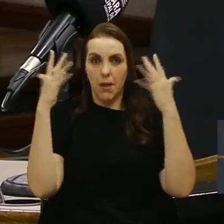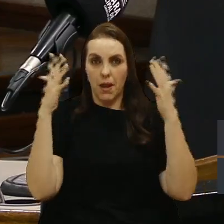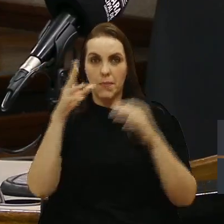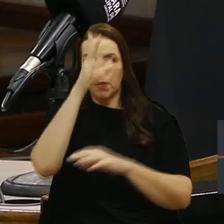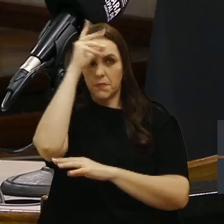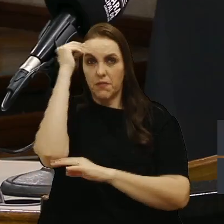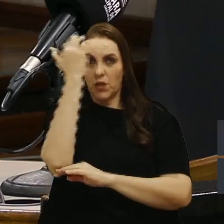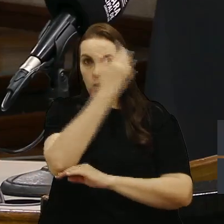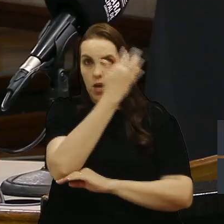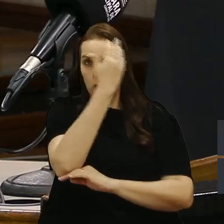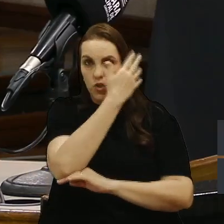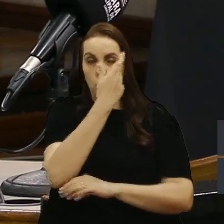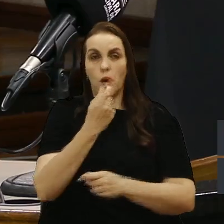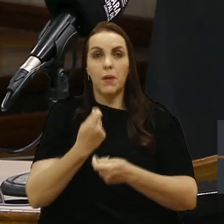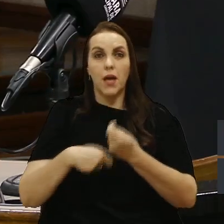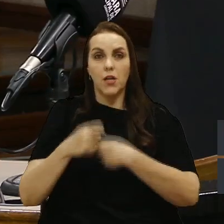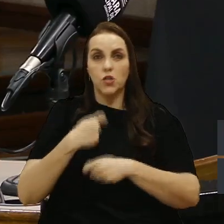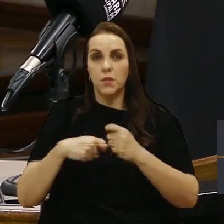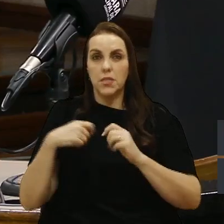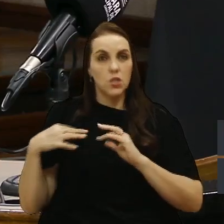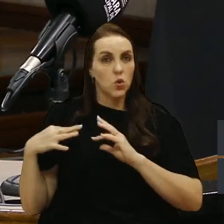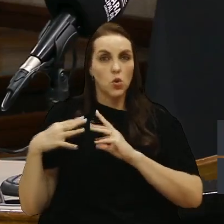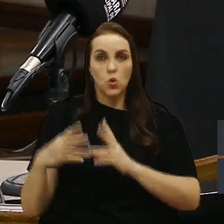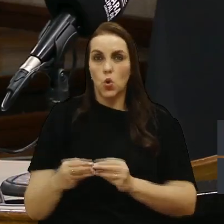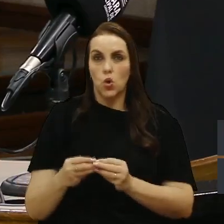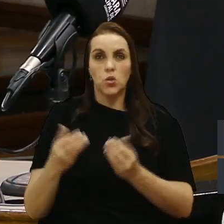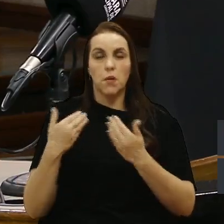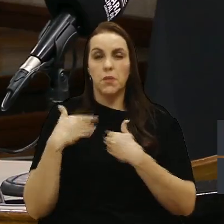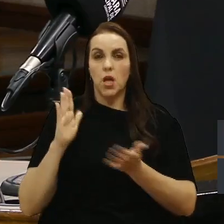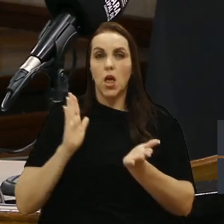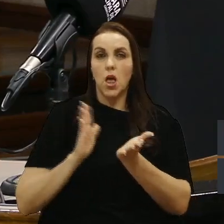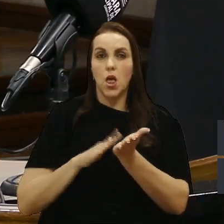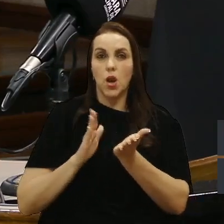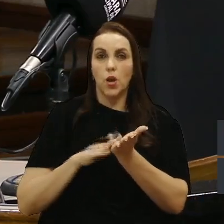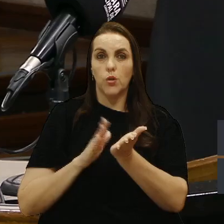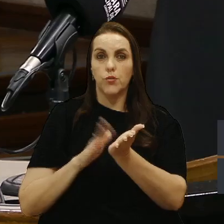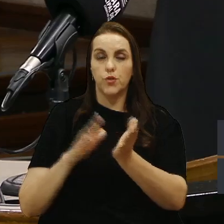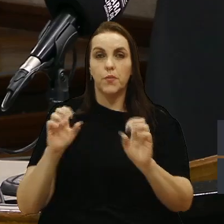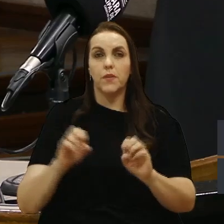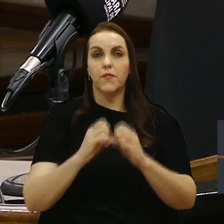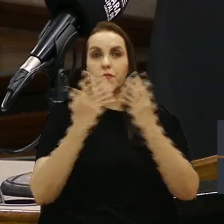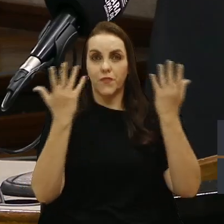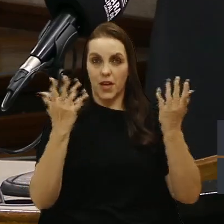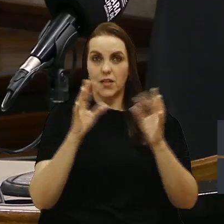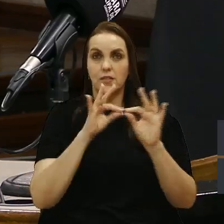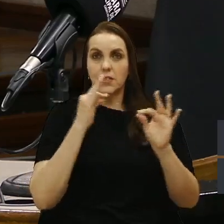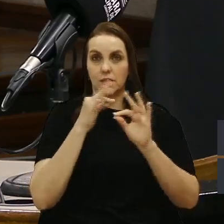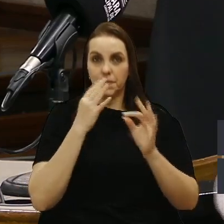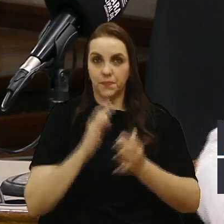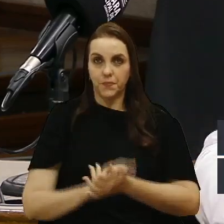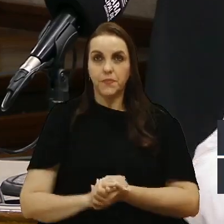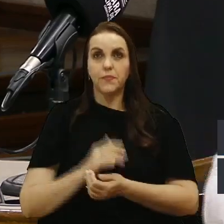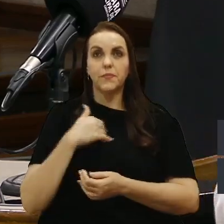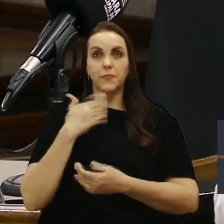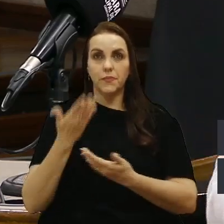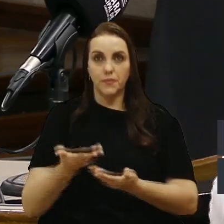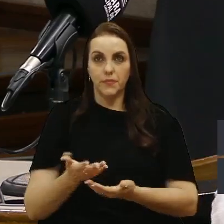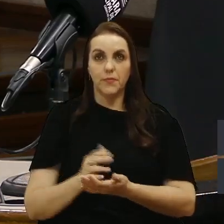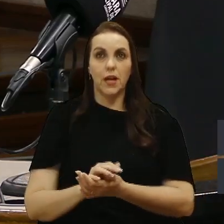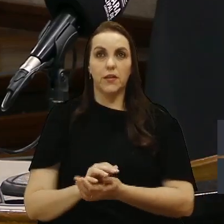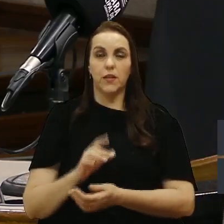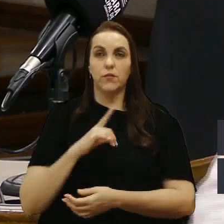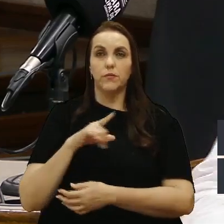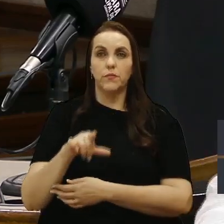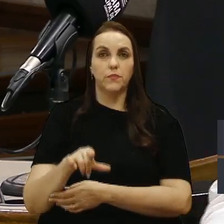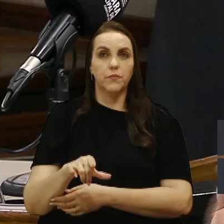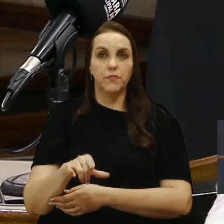Adiló, para toda essa administração, porque eu tenho recebido muitos elogios sobre a festa. Diz que fazia muito tempo que o pessoal que falaram para